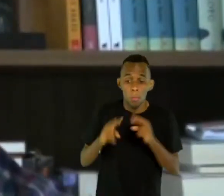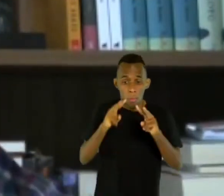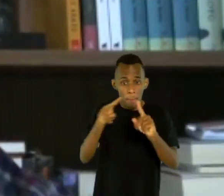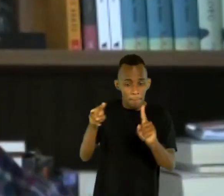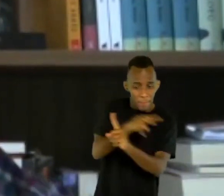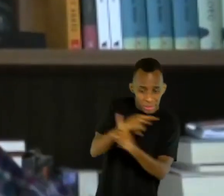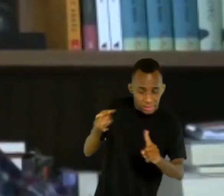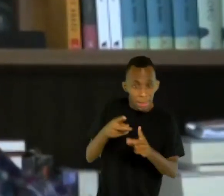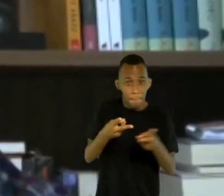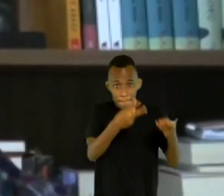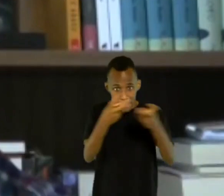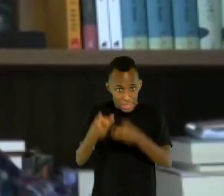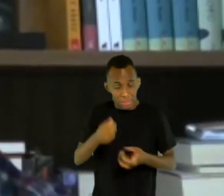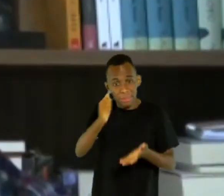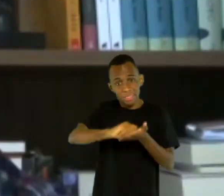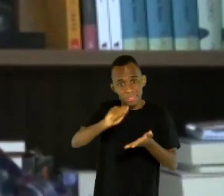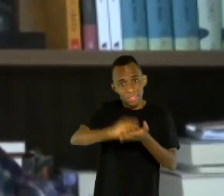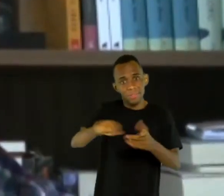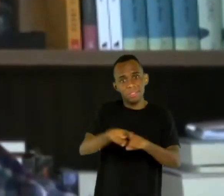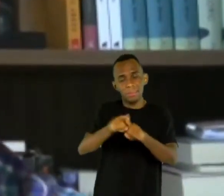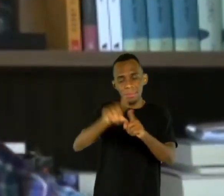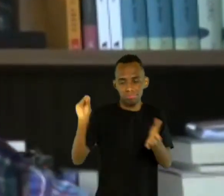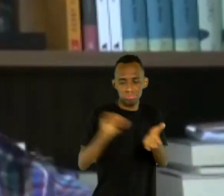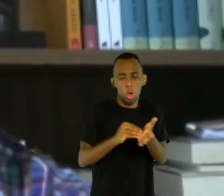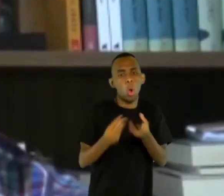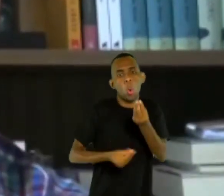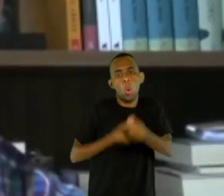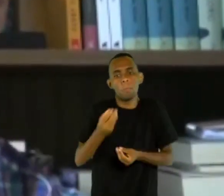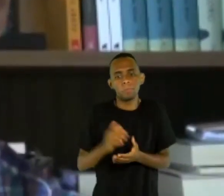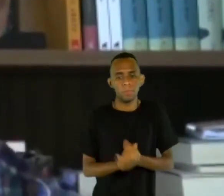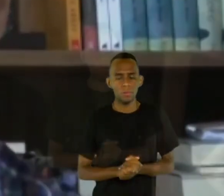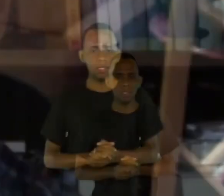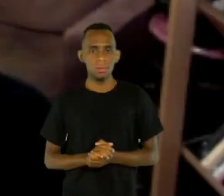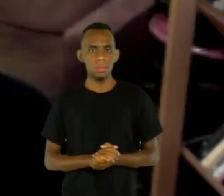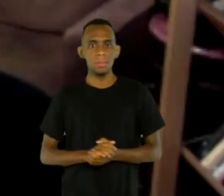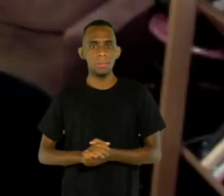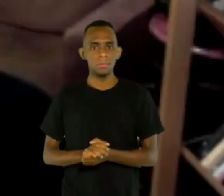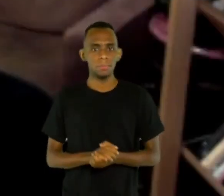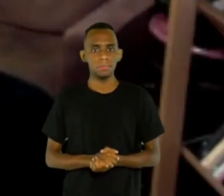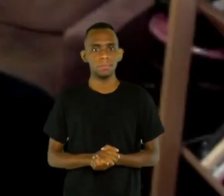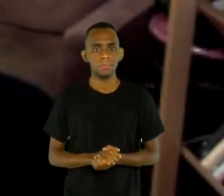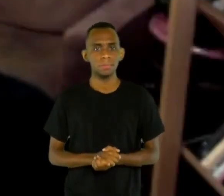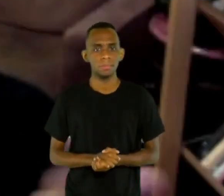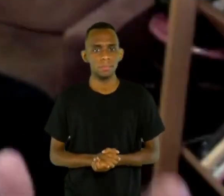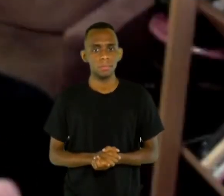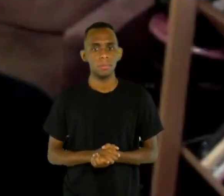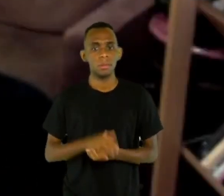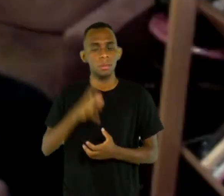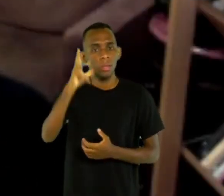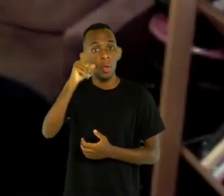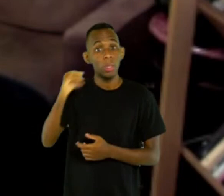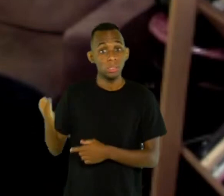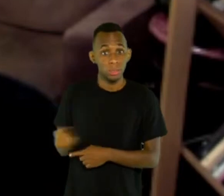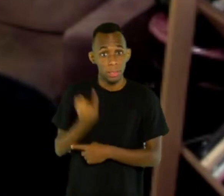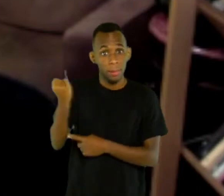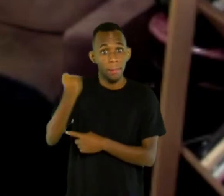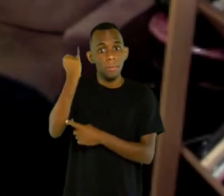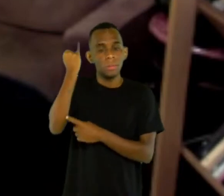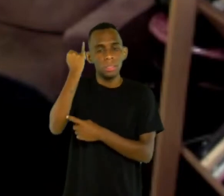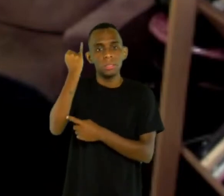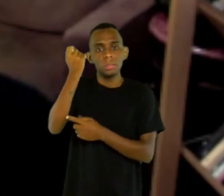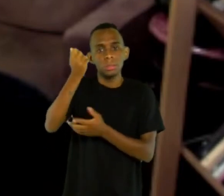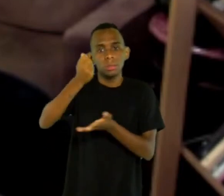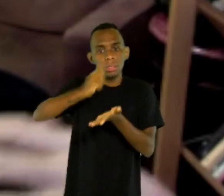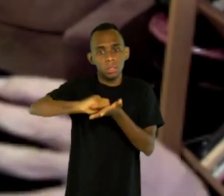isso? Pois eu acho que uma coisa importante é fazer o que você faz em Torto Arado, o que eu tento fazer em Terra